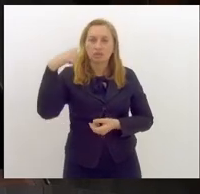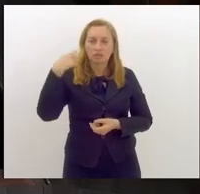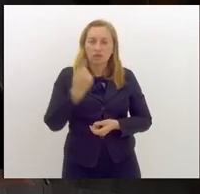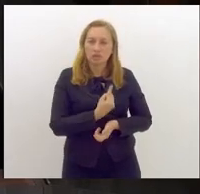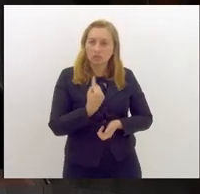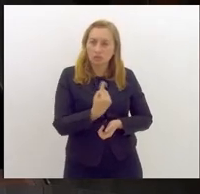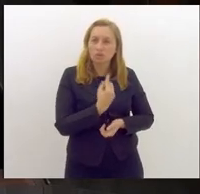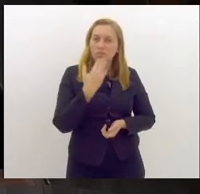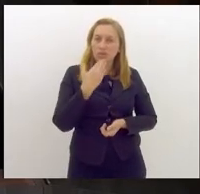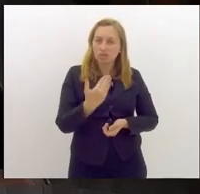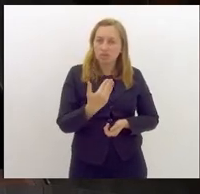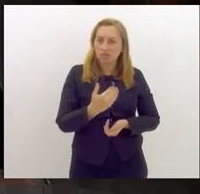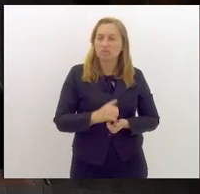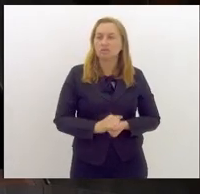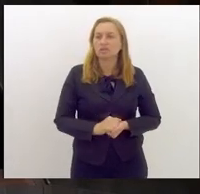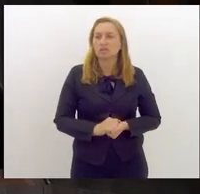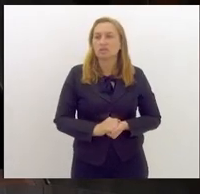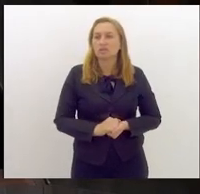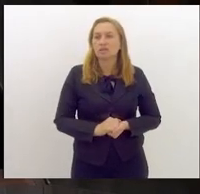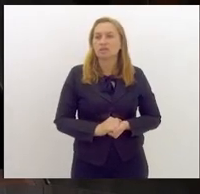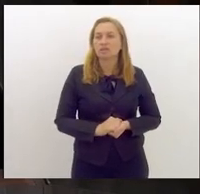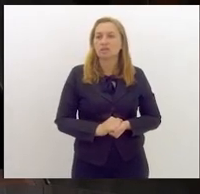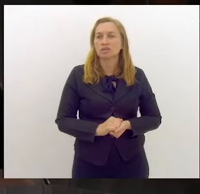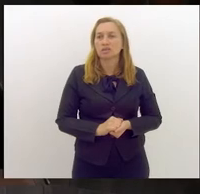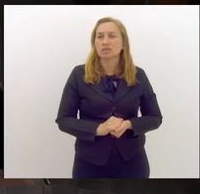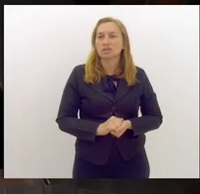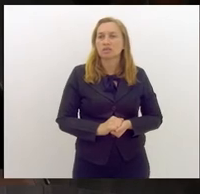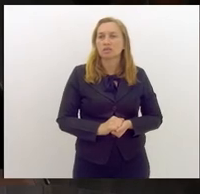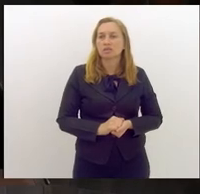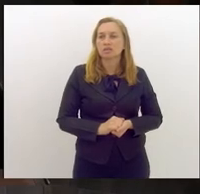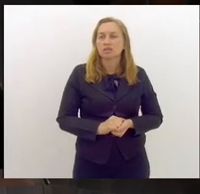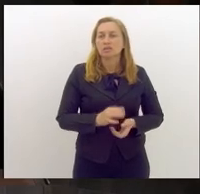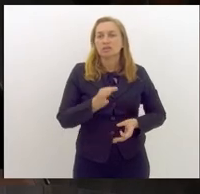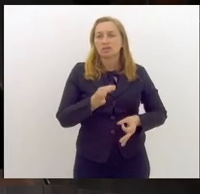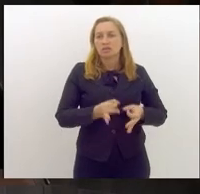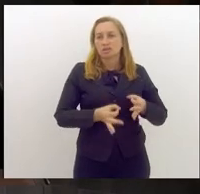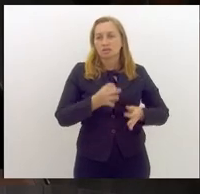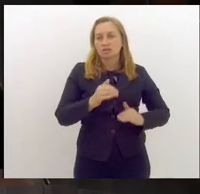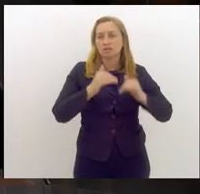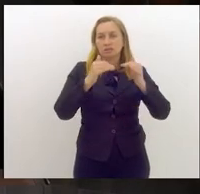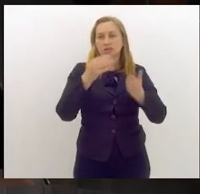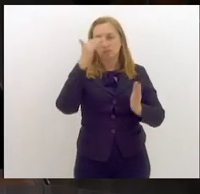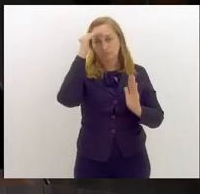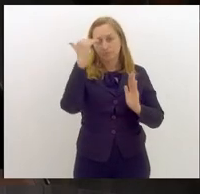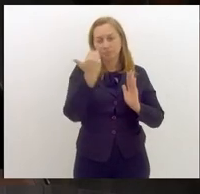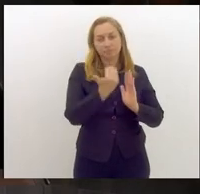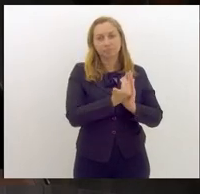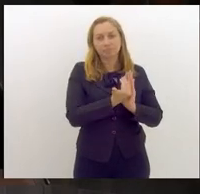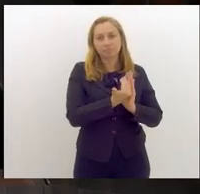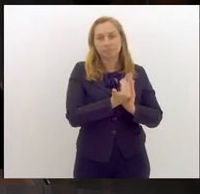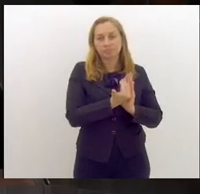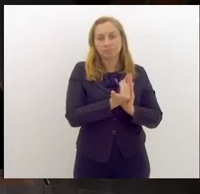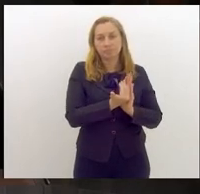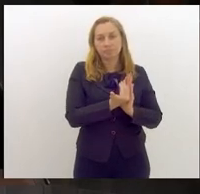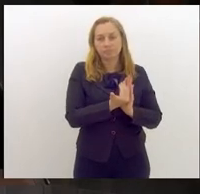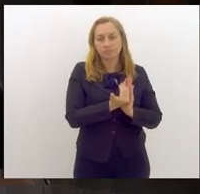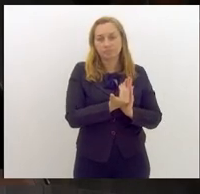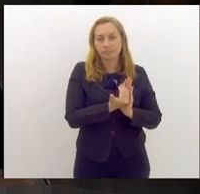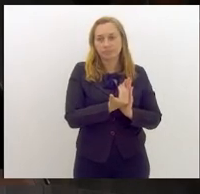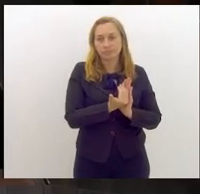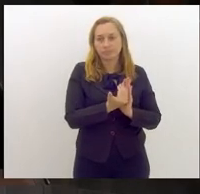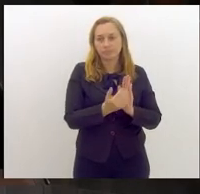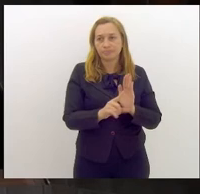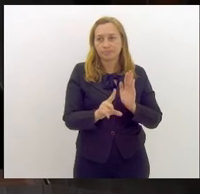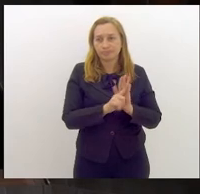tá pedindo para que o tribunal compra compra prescrição e